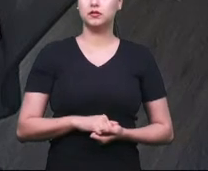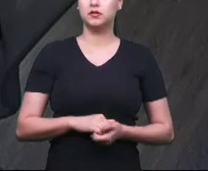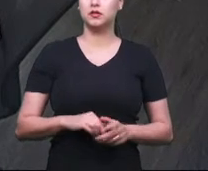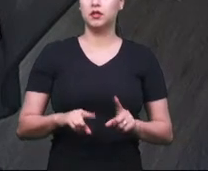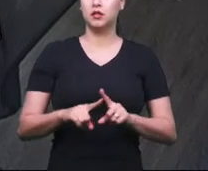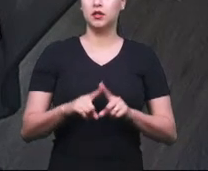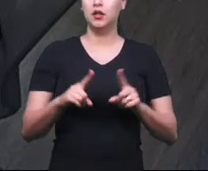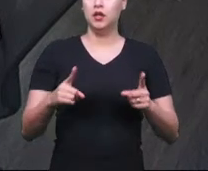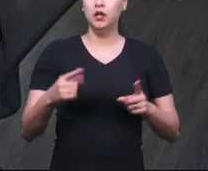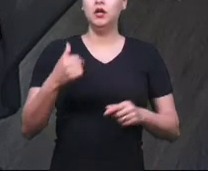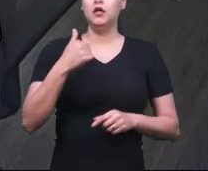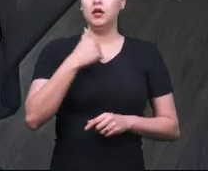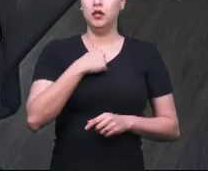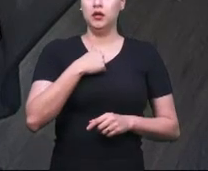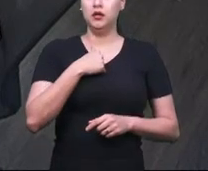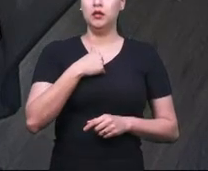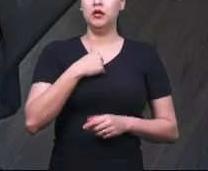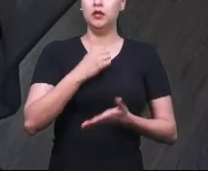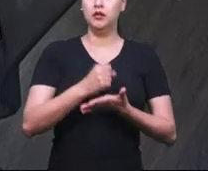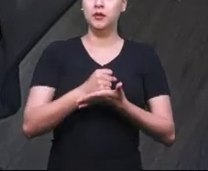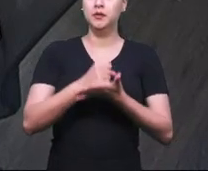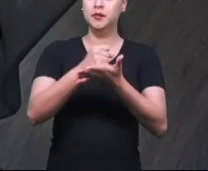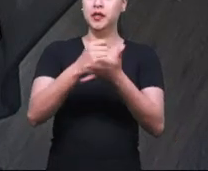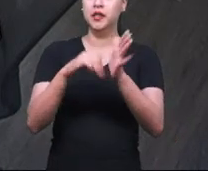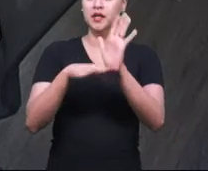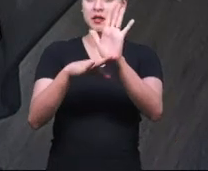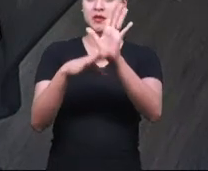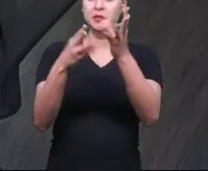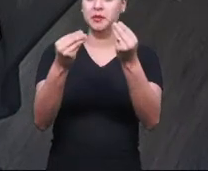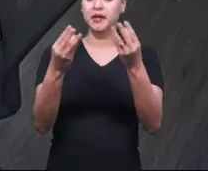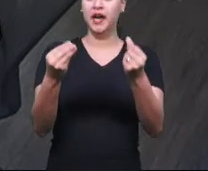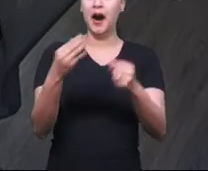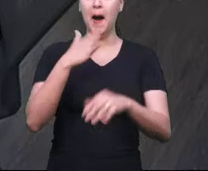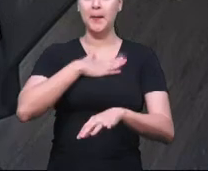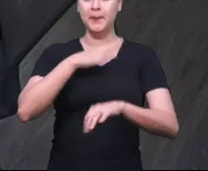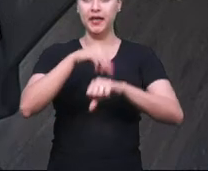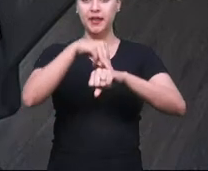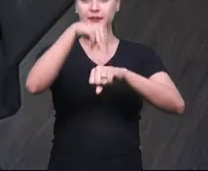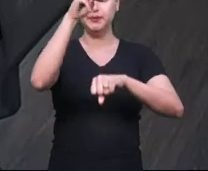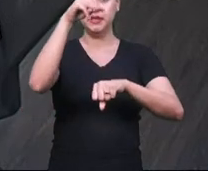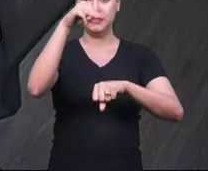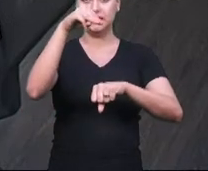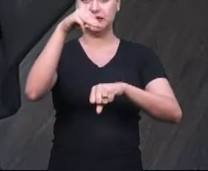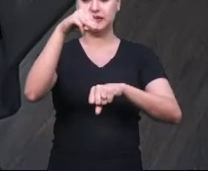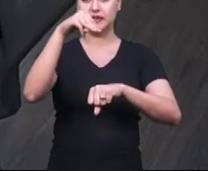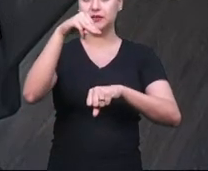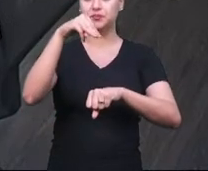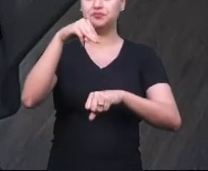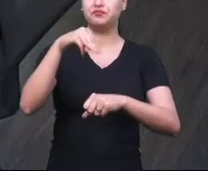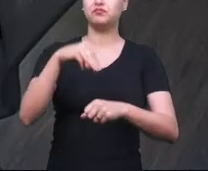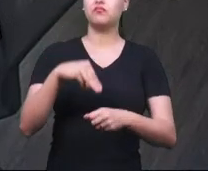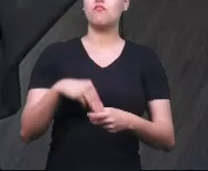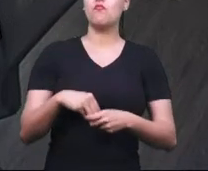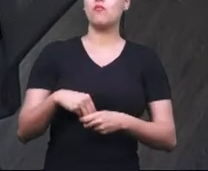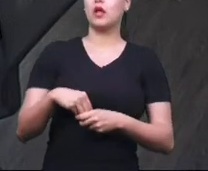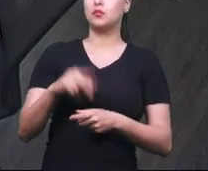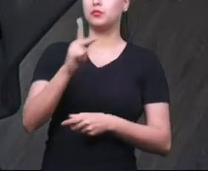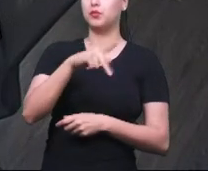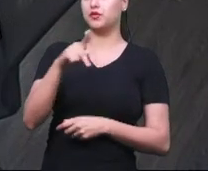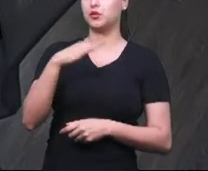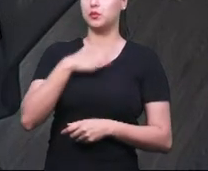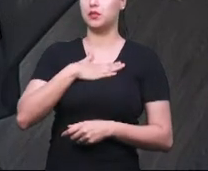muitas contribuições. Por exemplo, a minha mestra foi a irmã Sara. Irmã Sara. Ela tem um